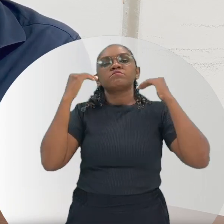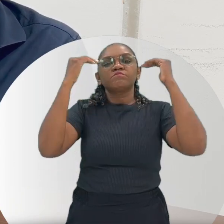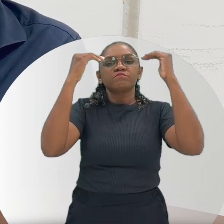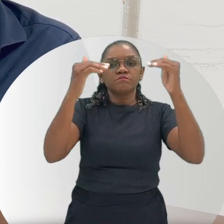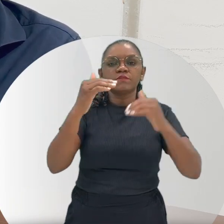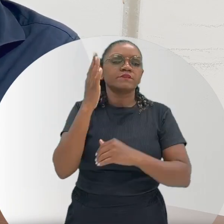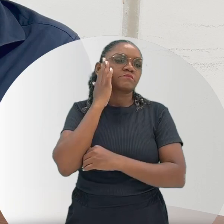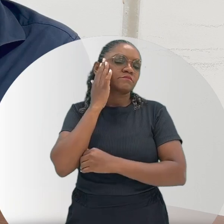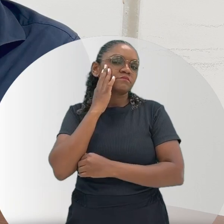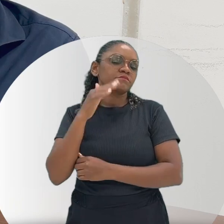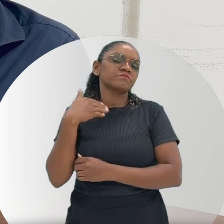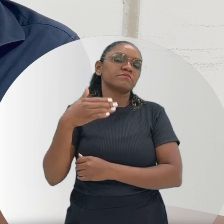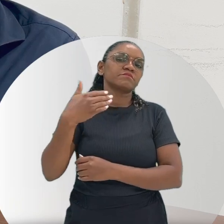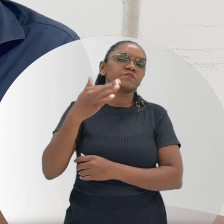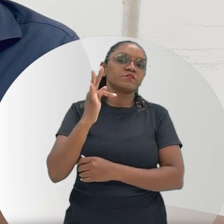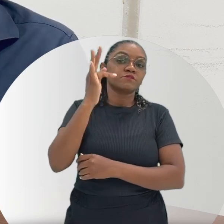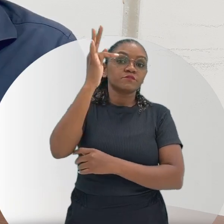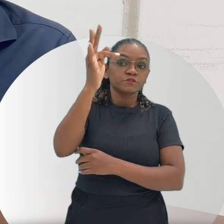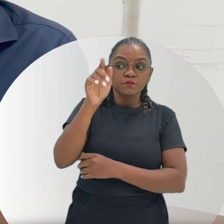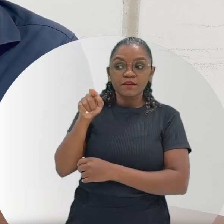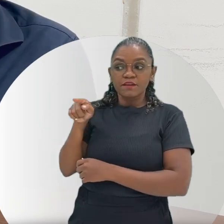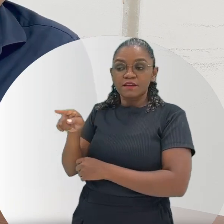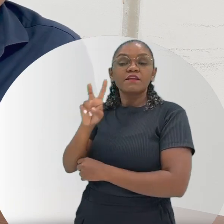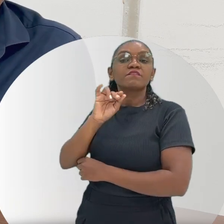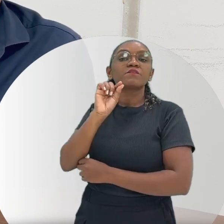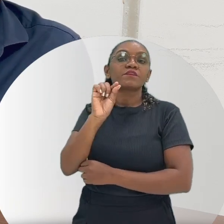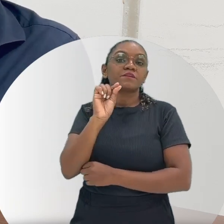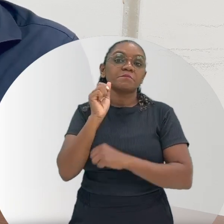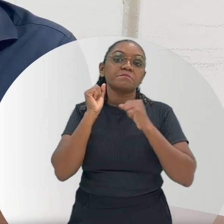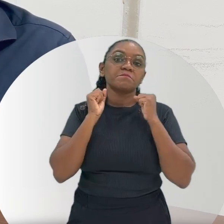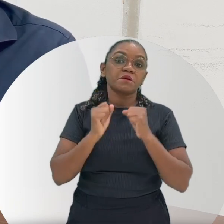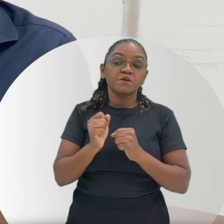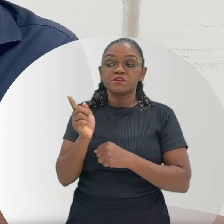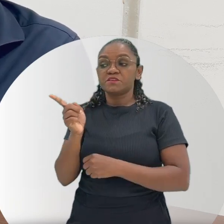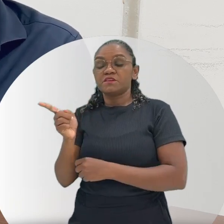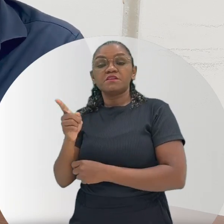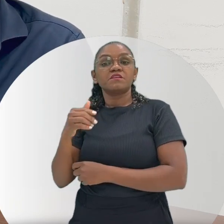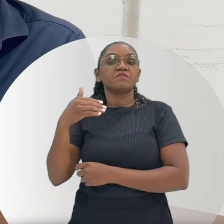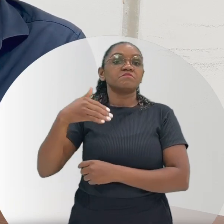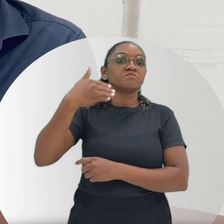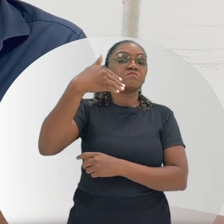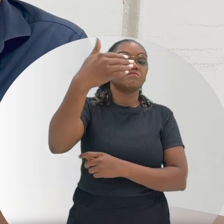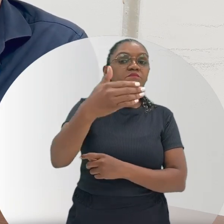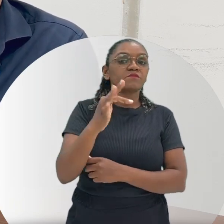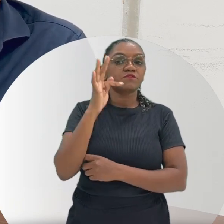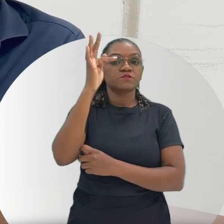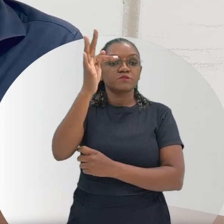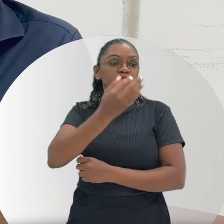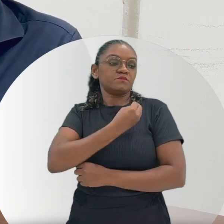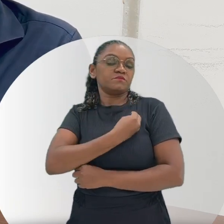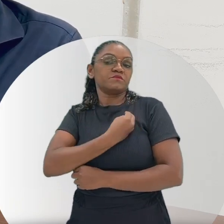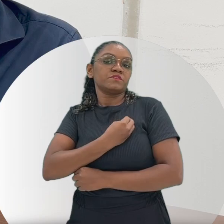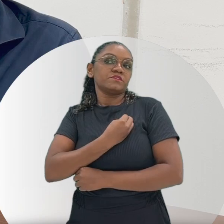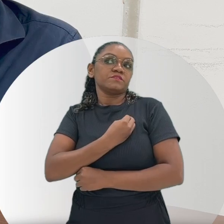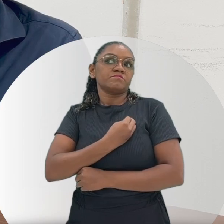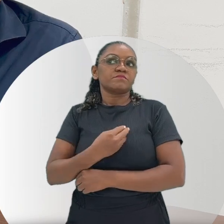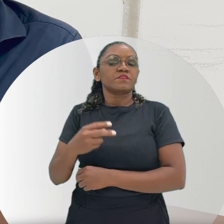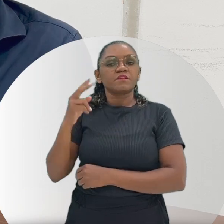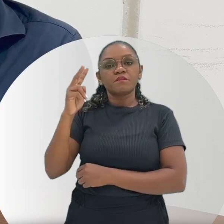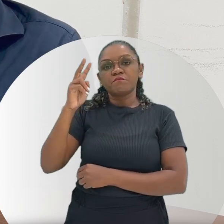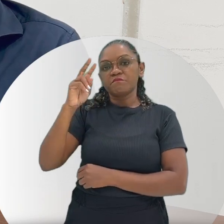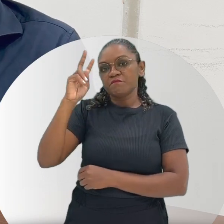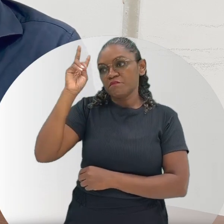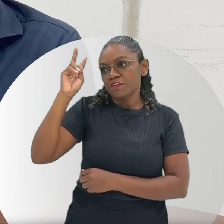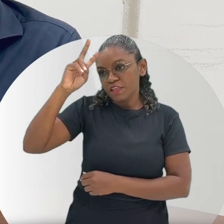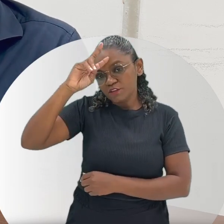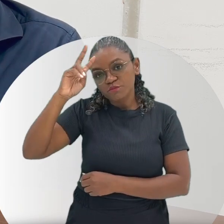10 anos, esse aluno hoje que está aqui comigo, ele vai ser o meu prefeito, o meu governador, o meu deputado. Então a gente está fazendo com que ele se veja dessa forma, ele se